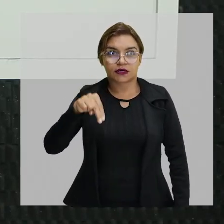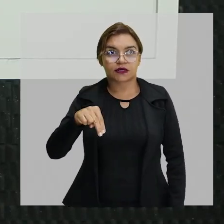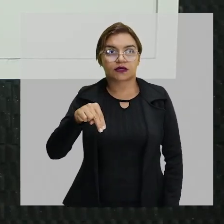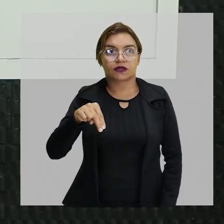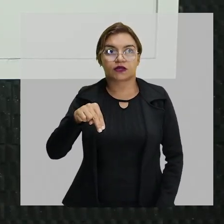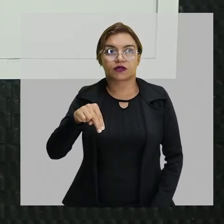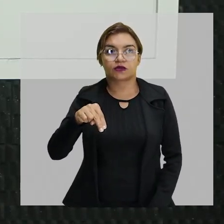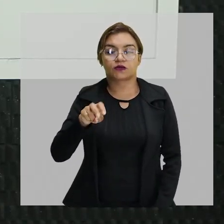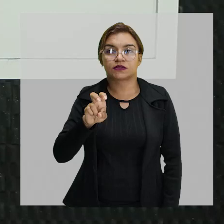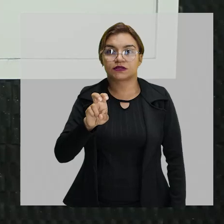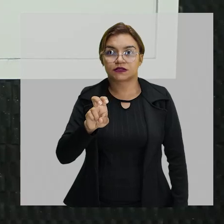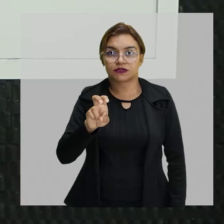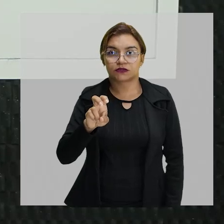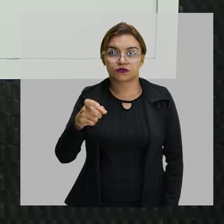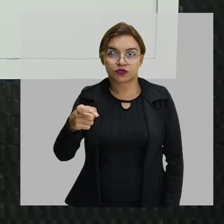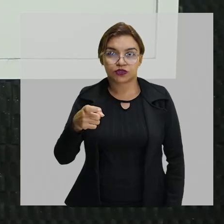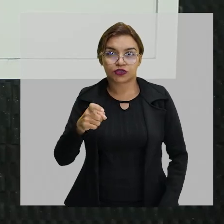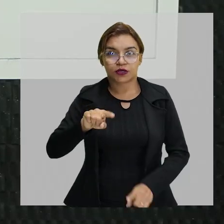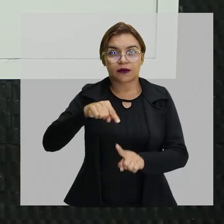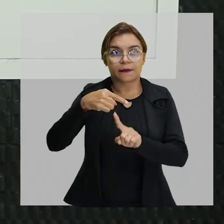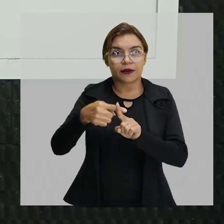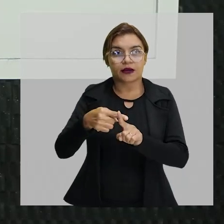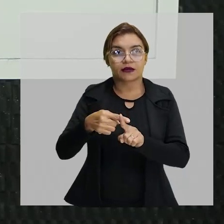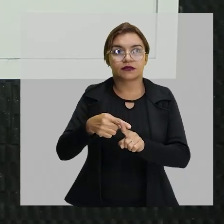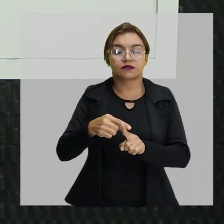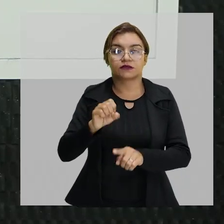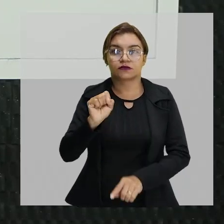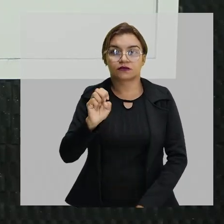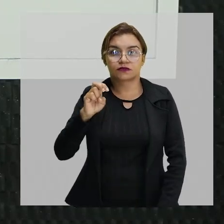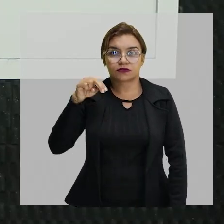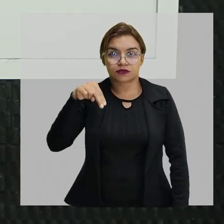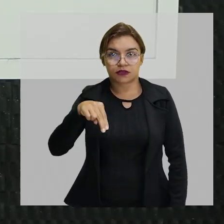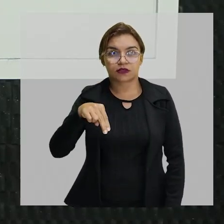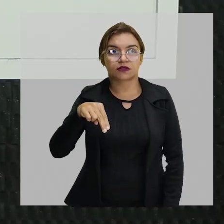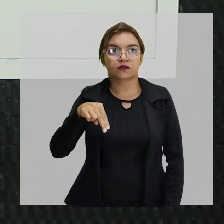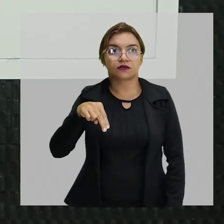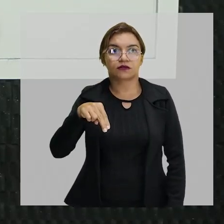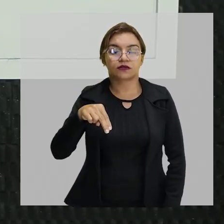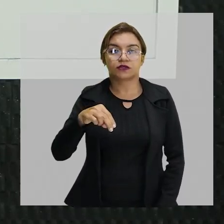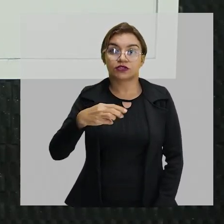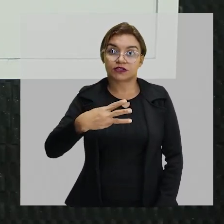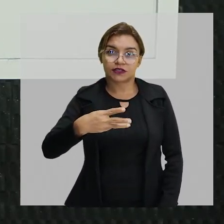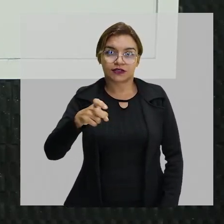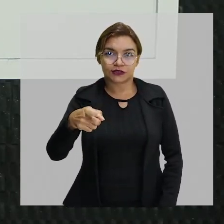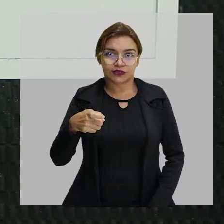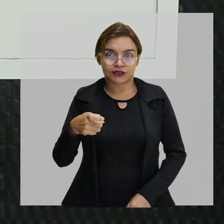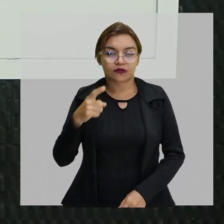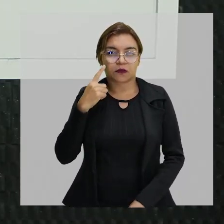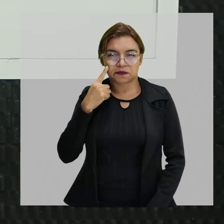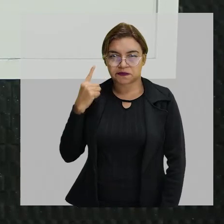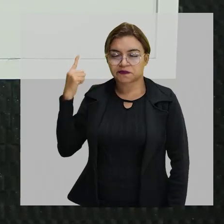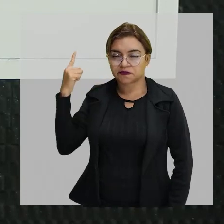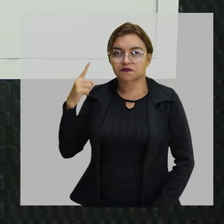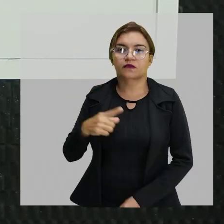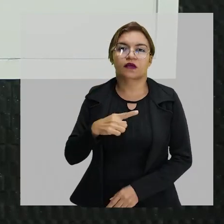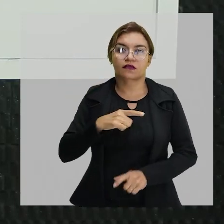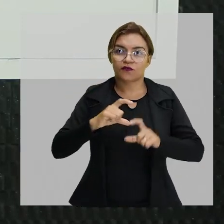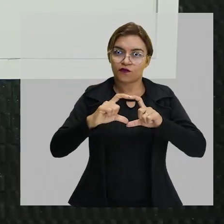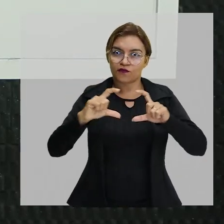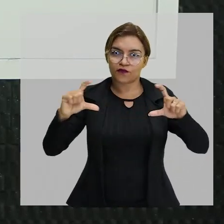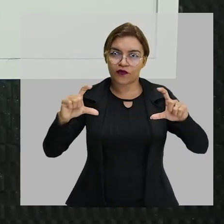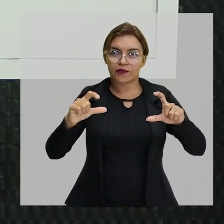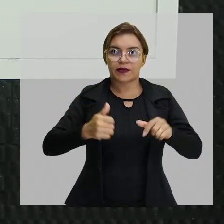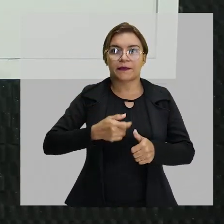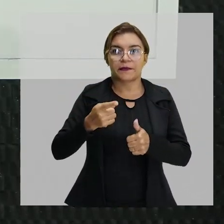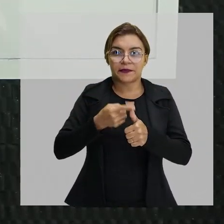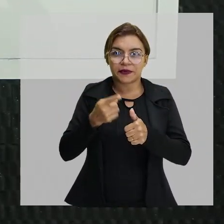de 5x mais um seno de 3x. Ok? Então vamos usar a nossa fórmula primeira